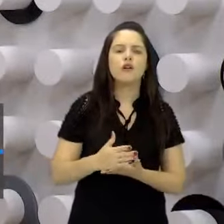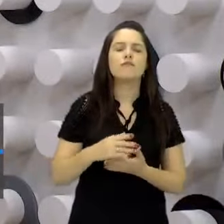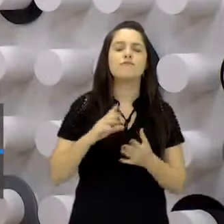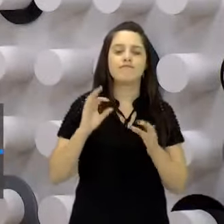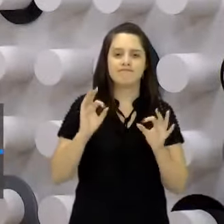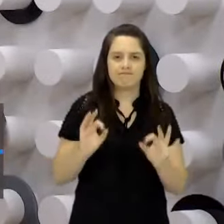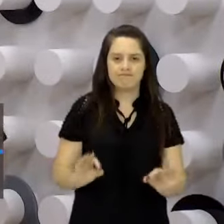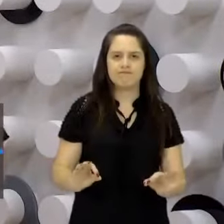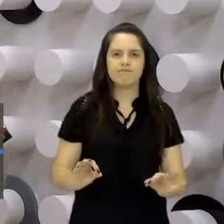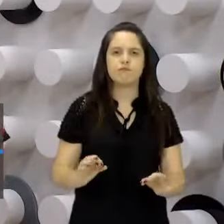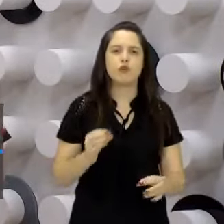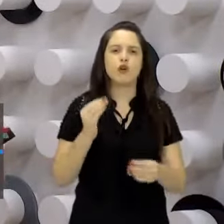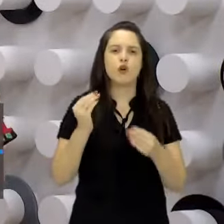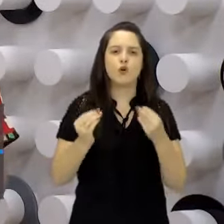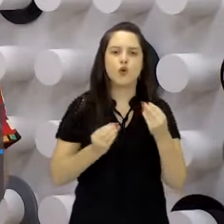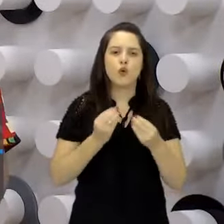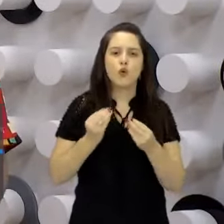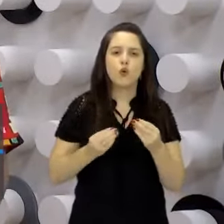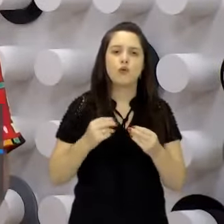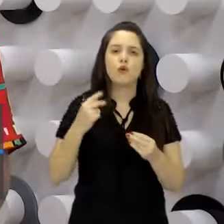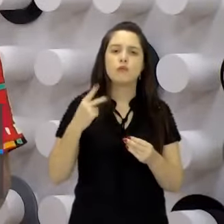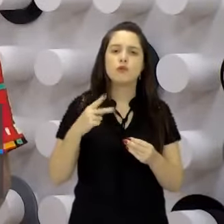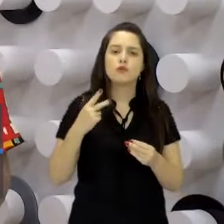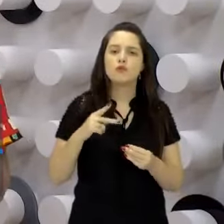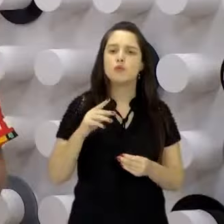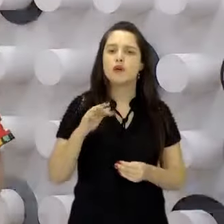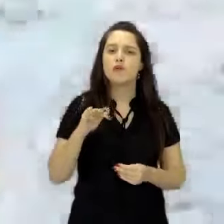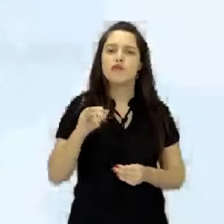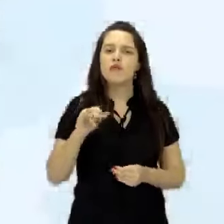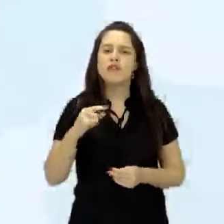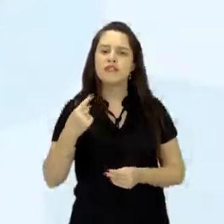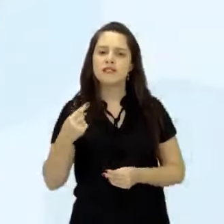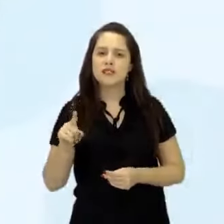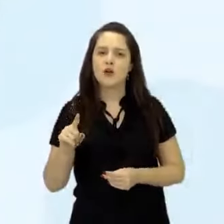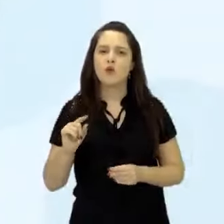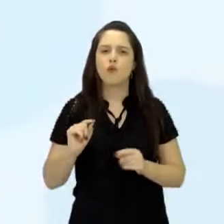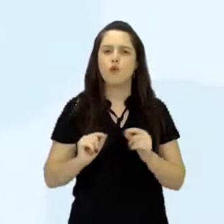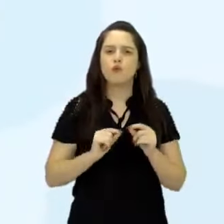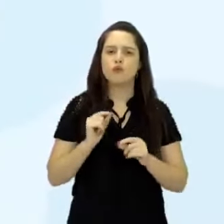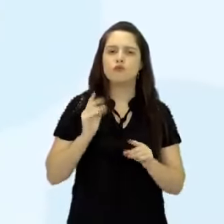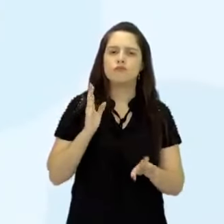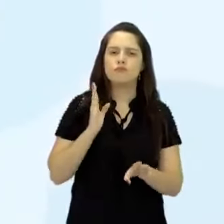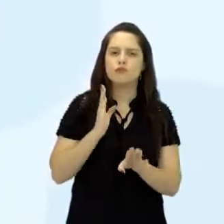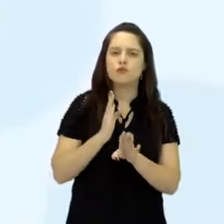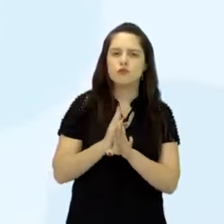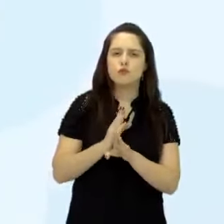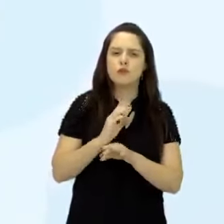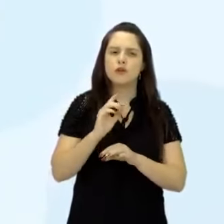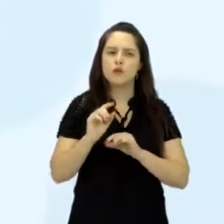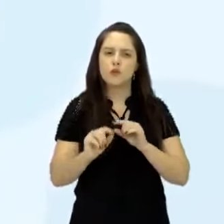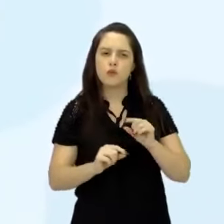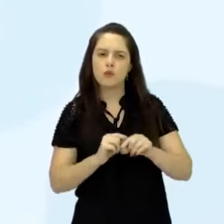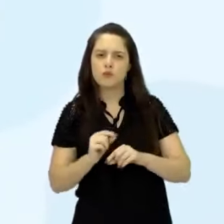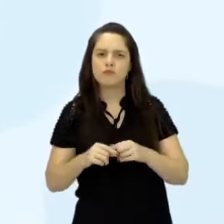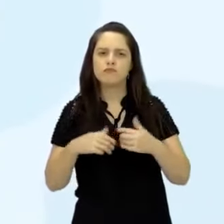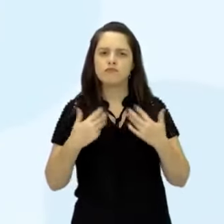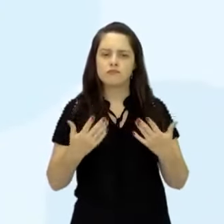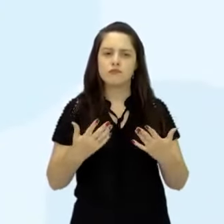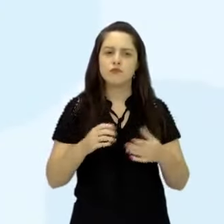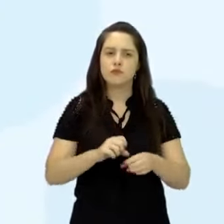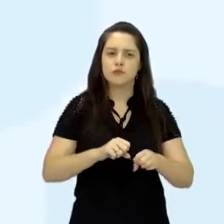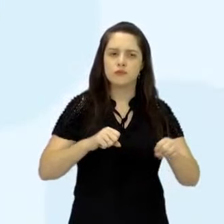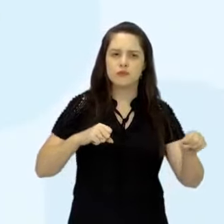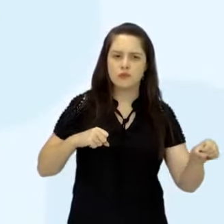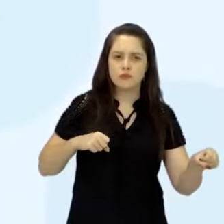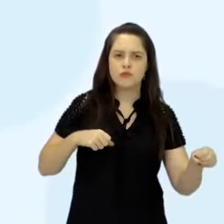realmente corpo, né, à sua missão. Olha só na tela para vocês. Missão: descobrindo superpoderes. Provavelmente em algum momento de sua vida você